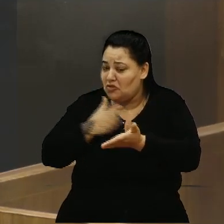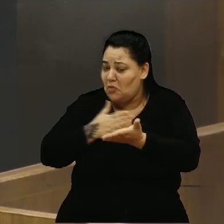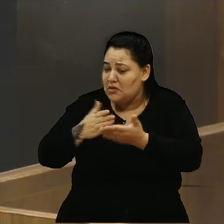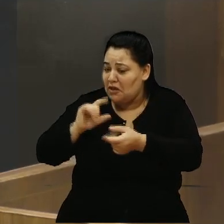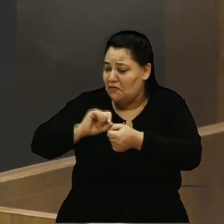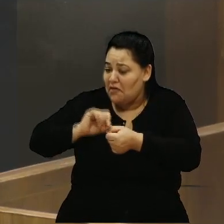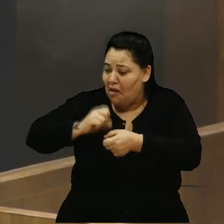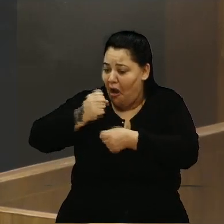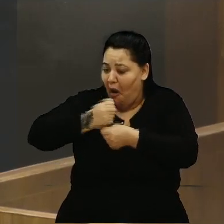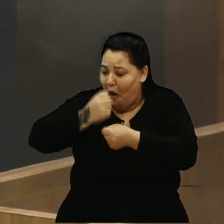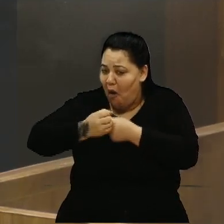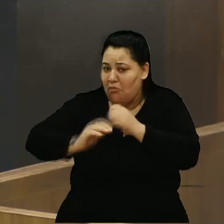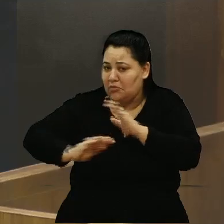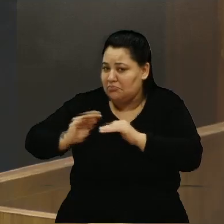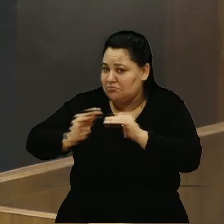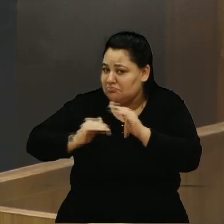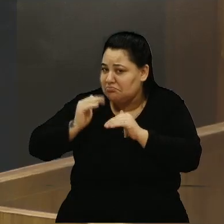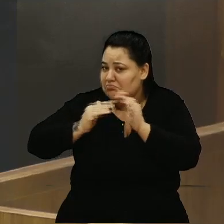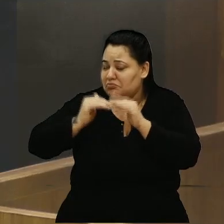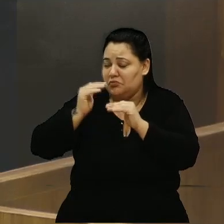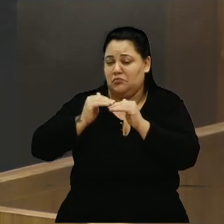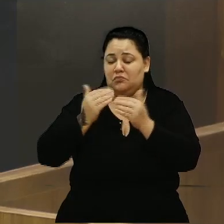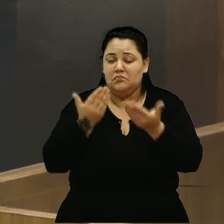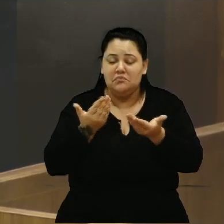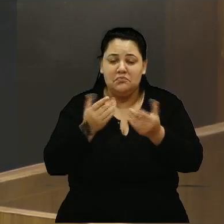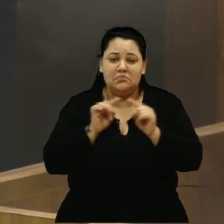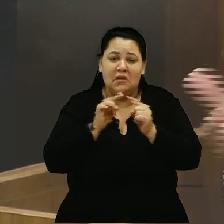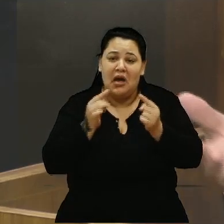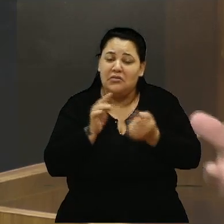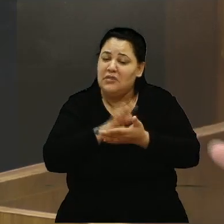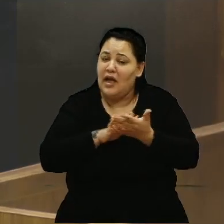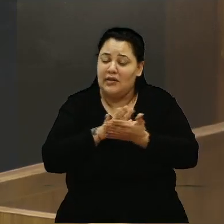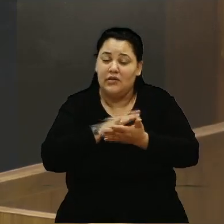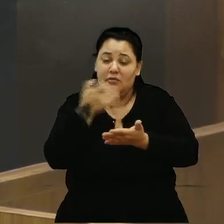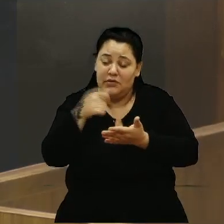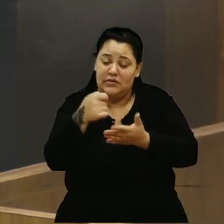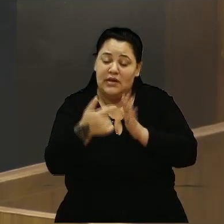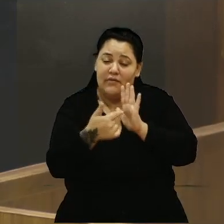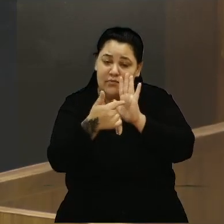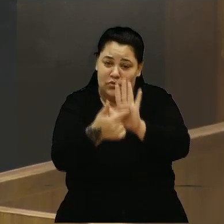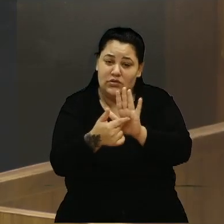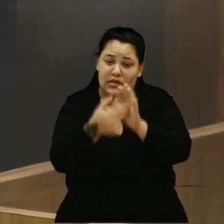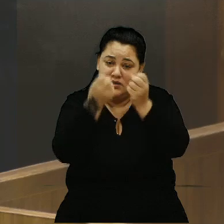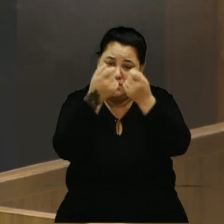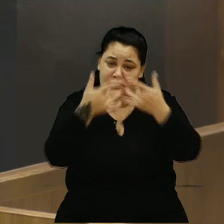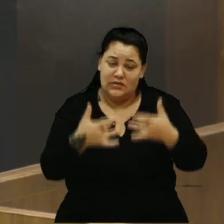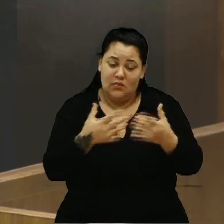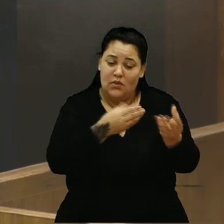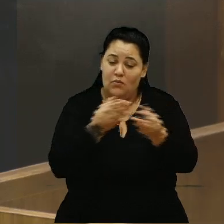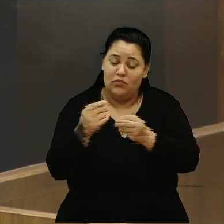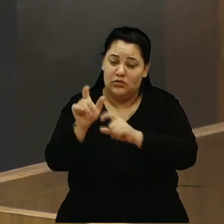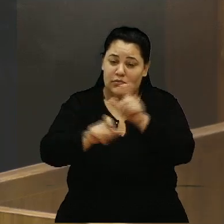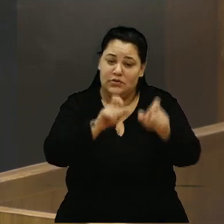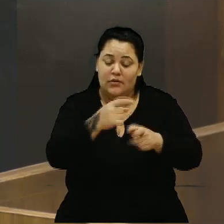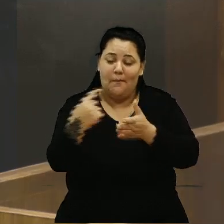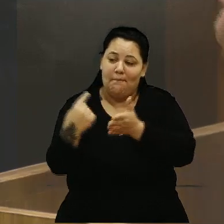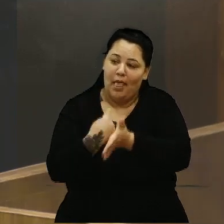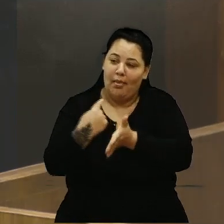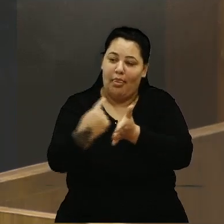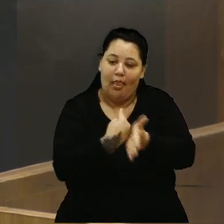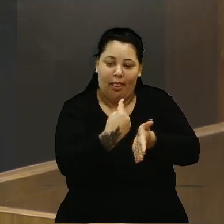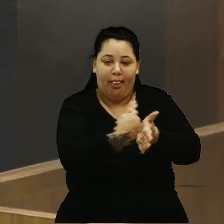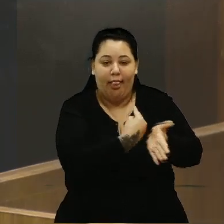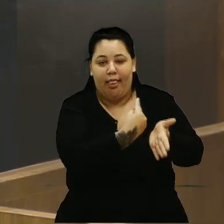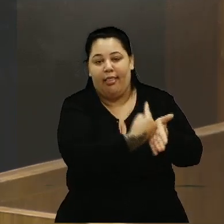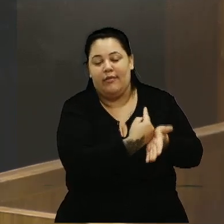E aí eu precisava vir aqui fazer essa fala, trazer essa explicação para tanta gente que está me perguntando. Eu agradeço